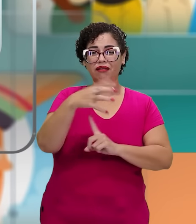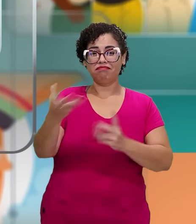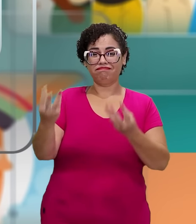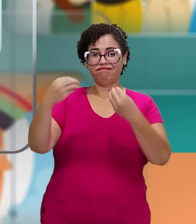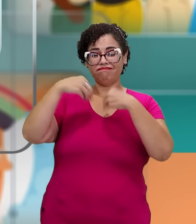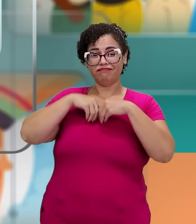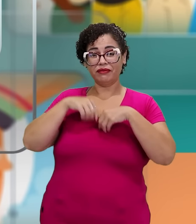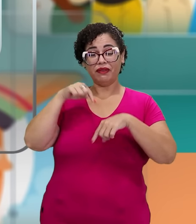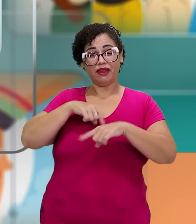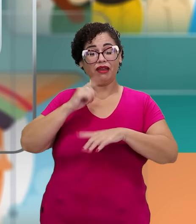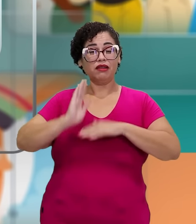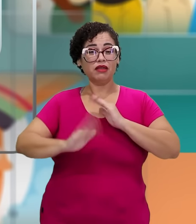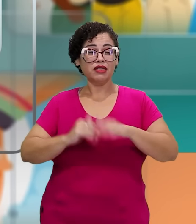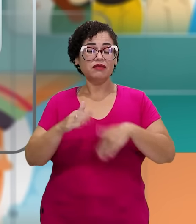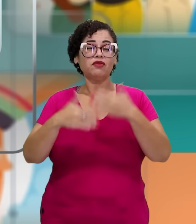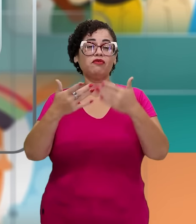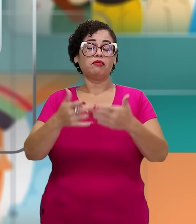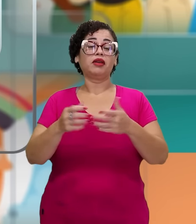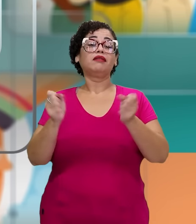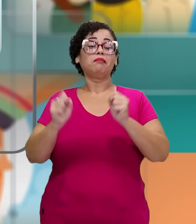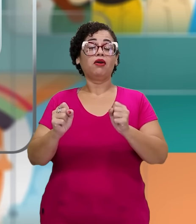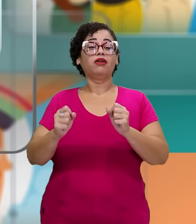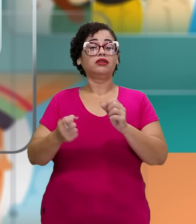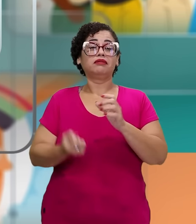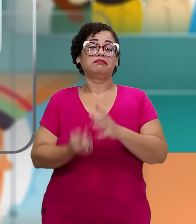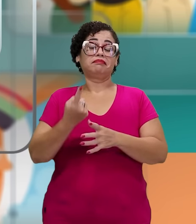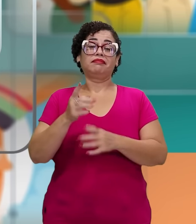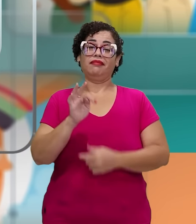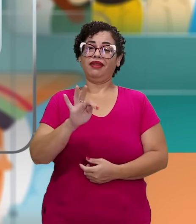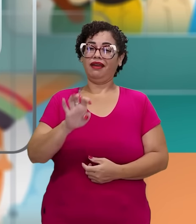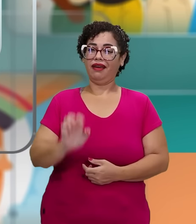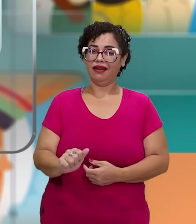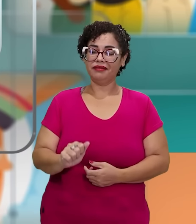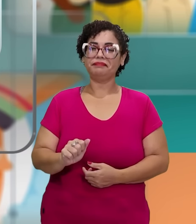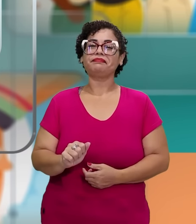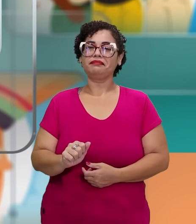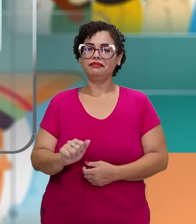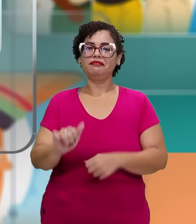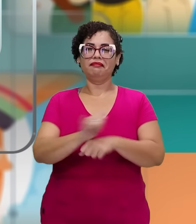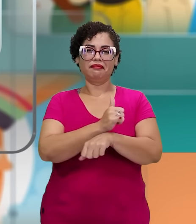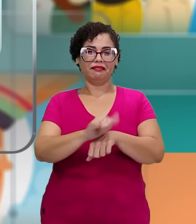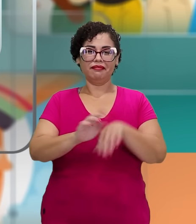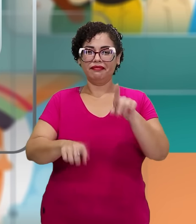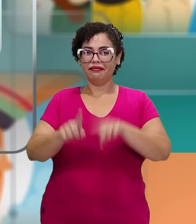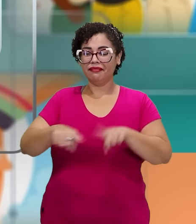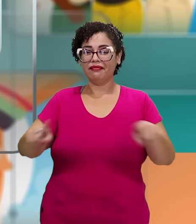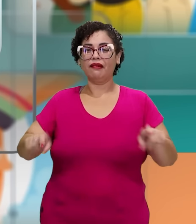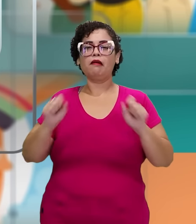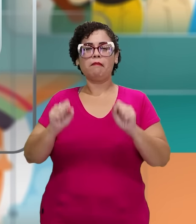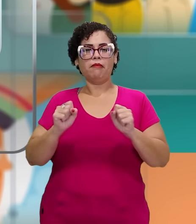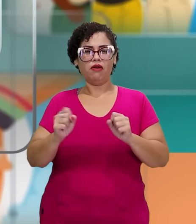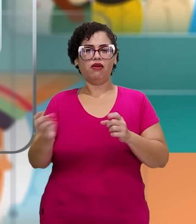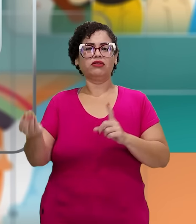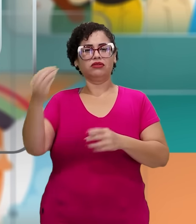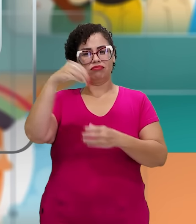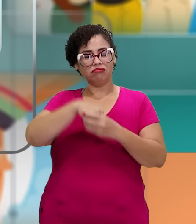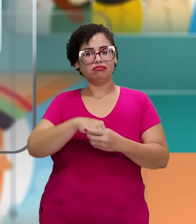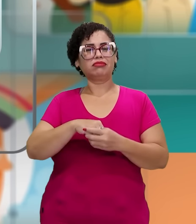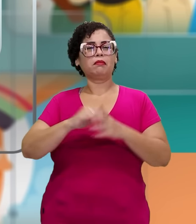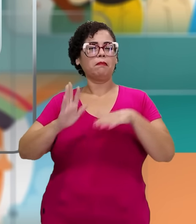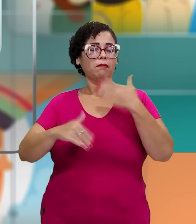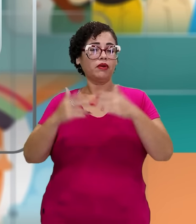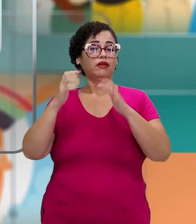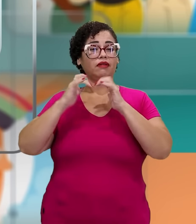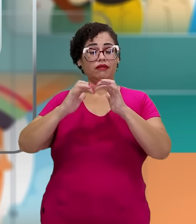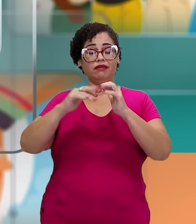o desenvolvimento e manifestação do tea essas variantes podem afetar diversos processos